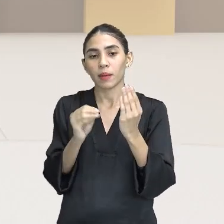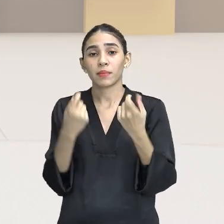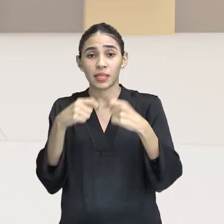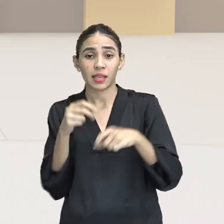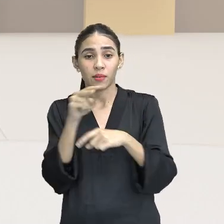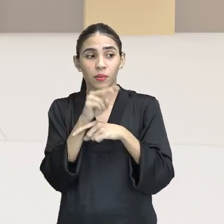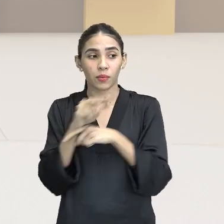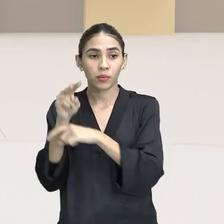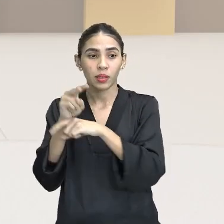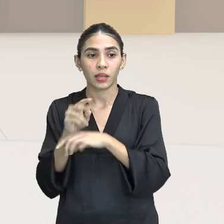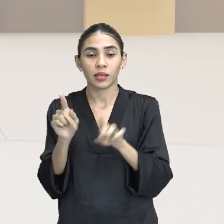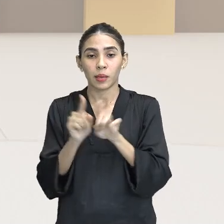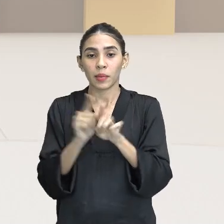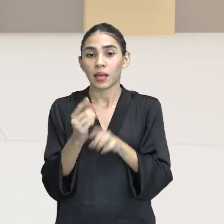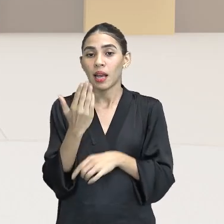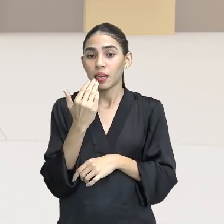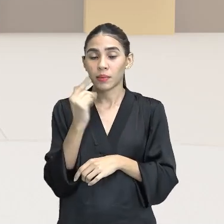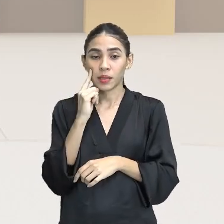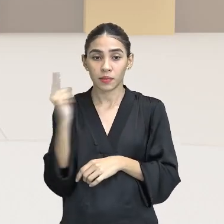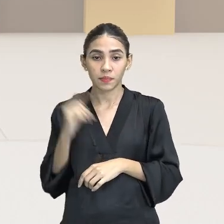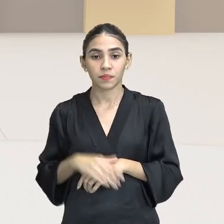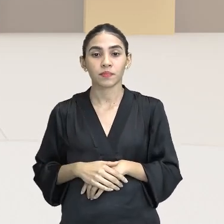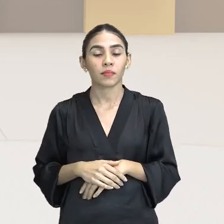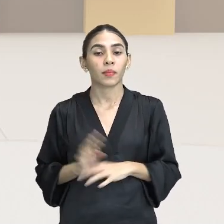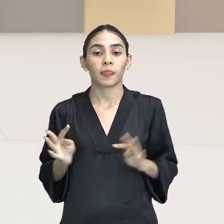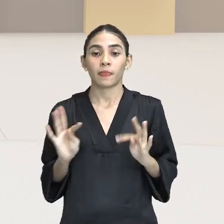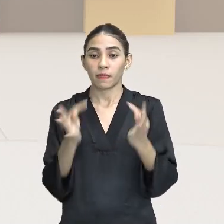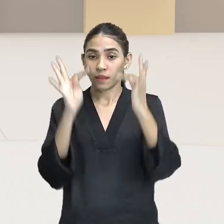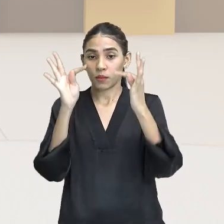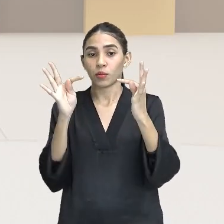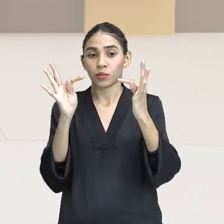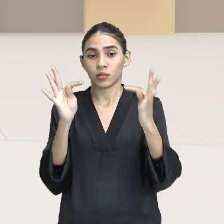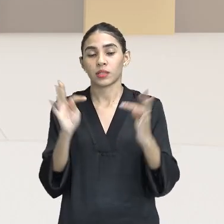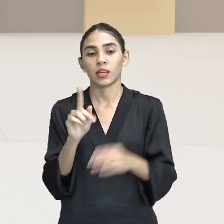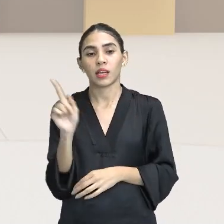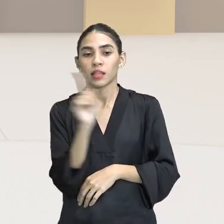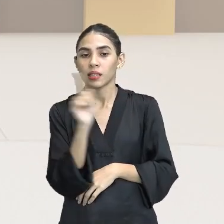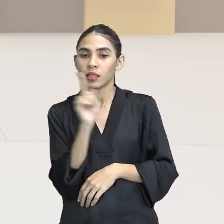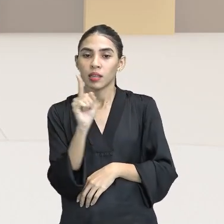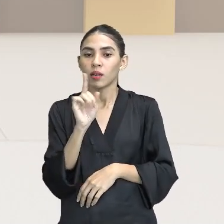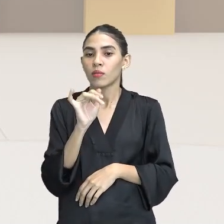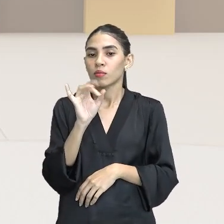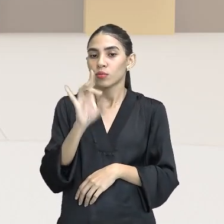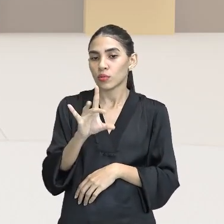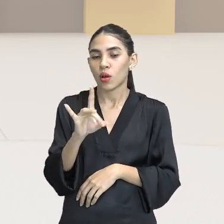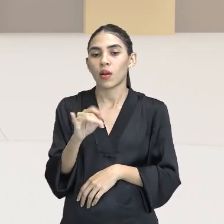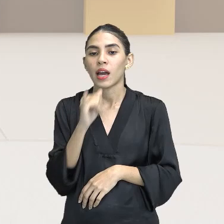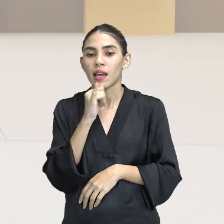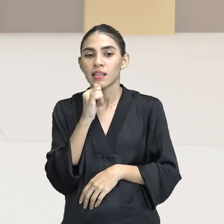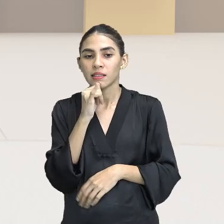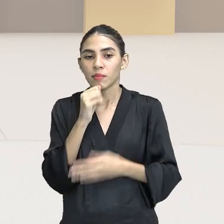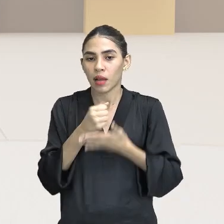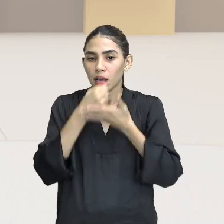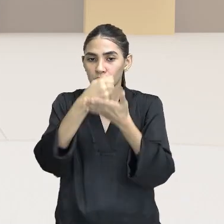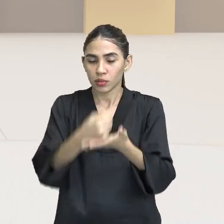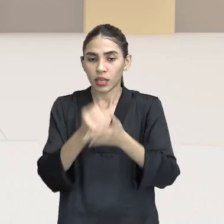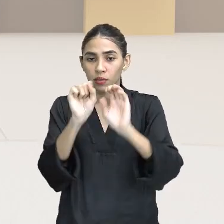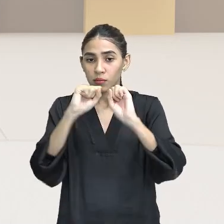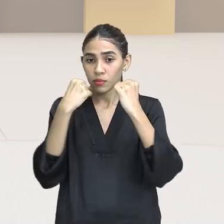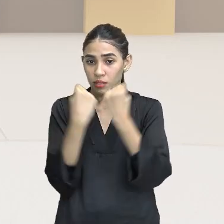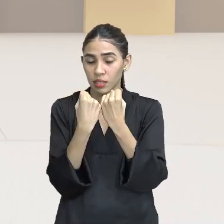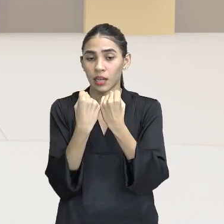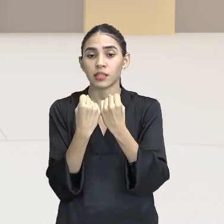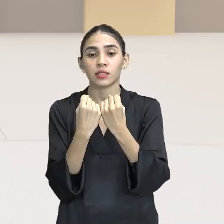que esses alimentos aí. Então essas tecnologias não só sustentaram as suas